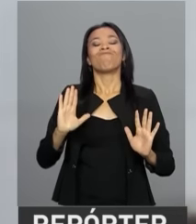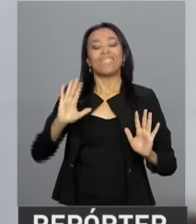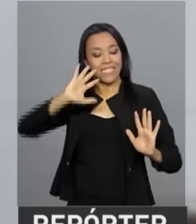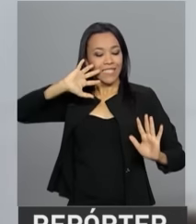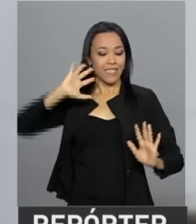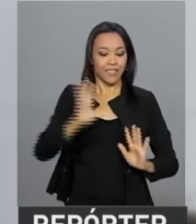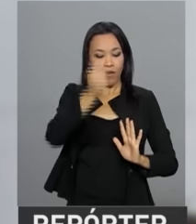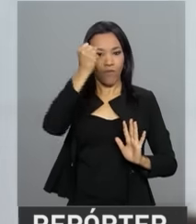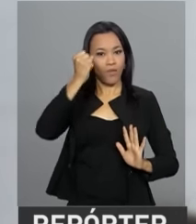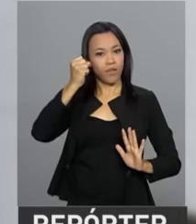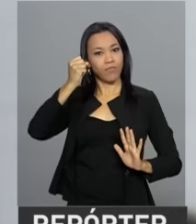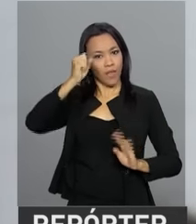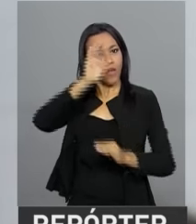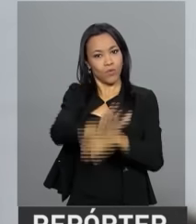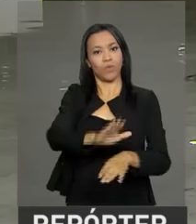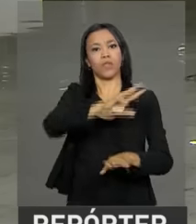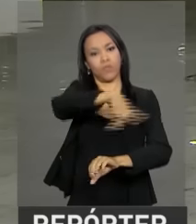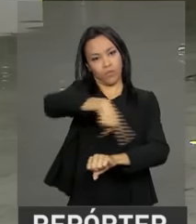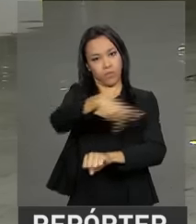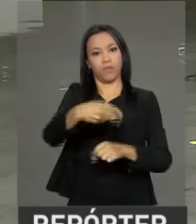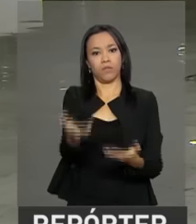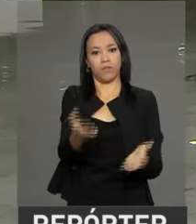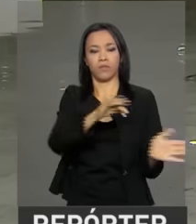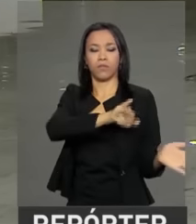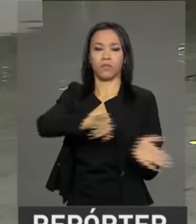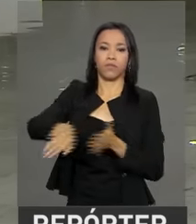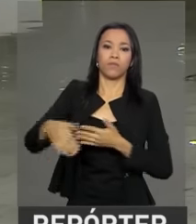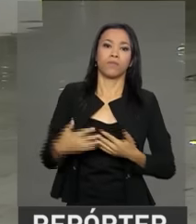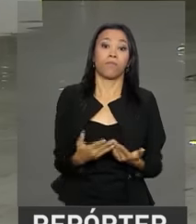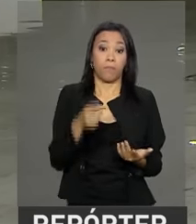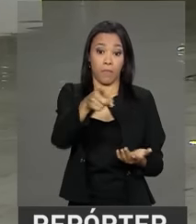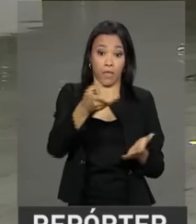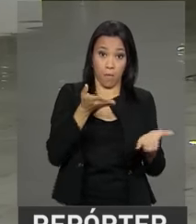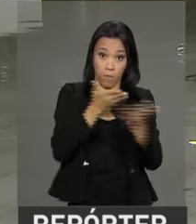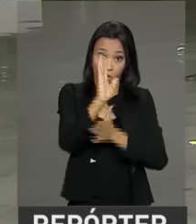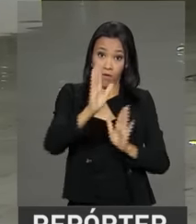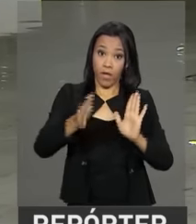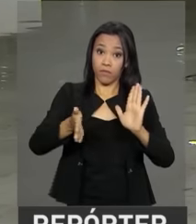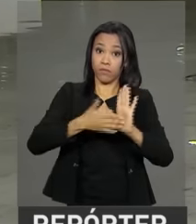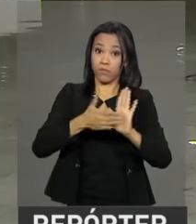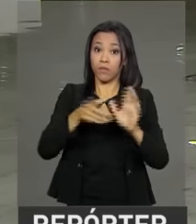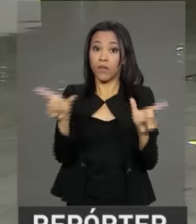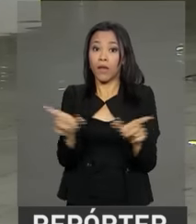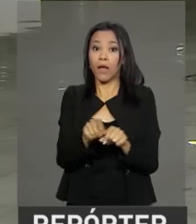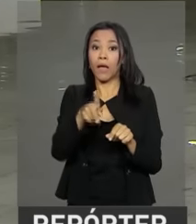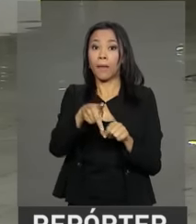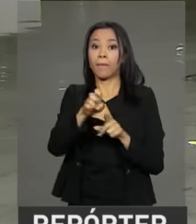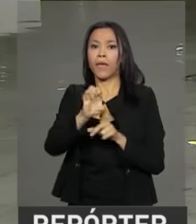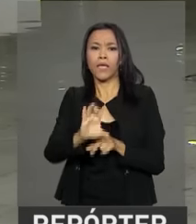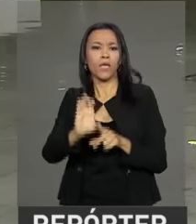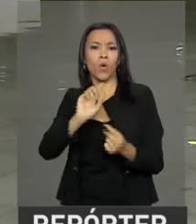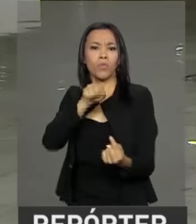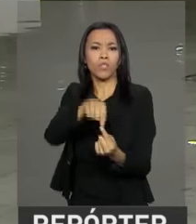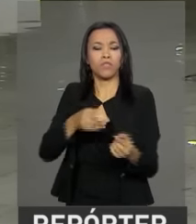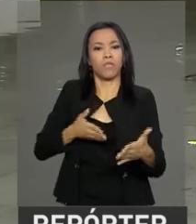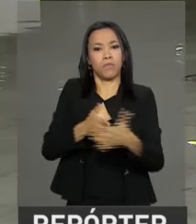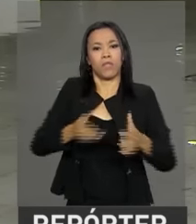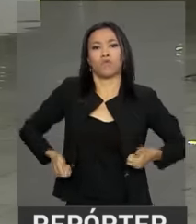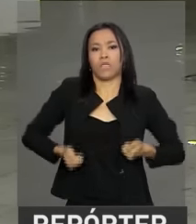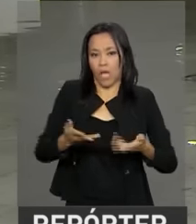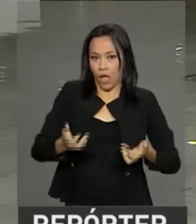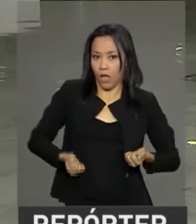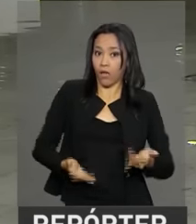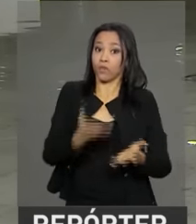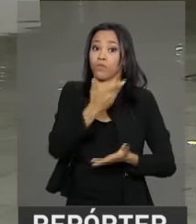salvamos O Brasil Para Ser aprovada na Câmara PEC que limita o crescimento dos gastos da União pelos